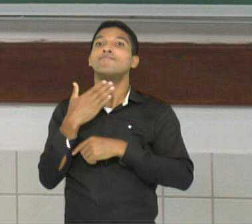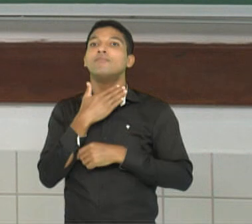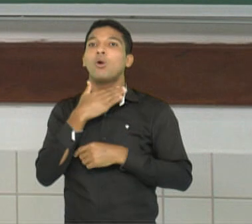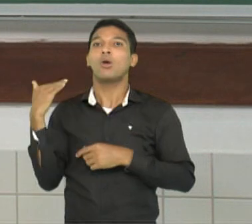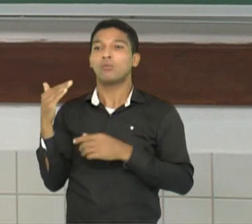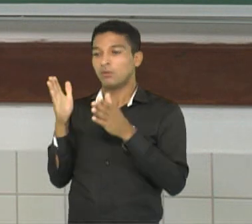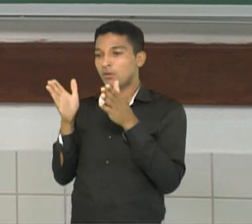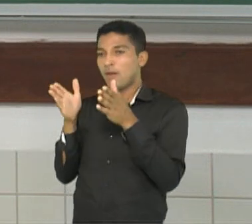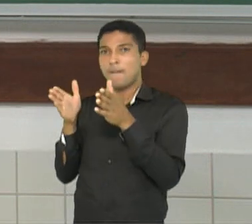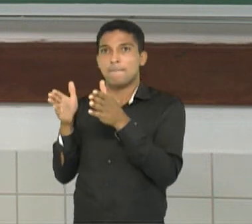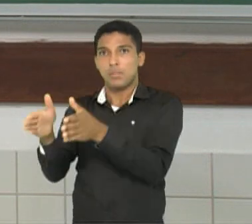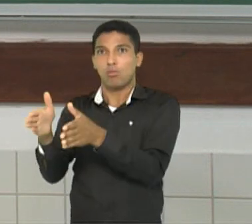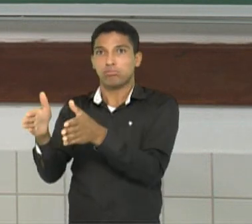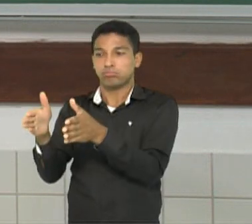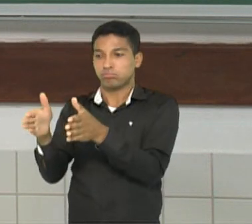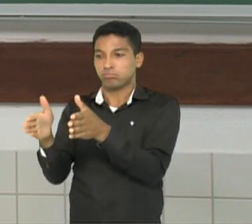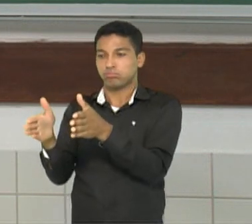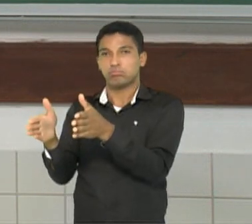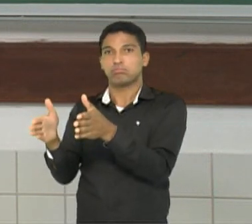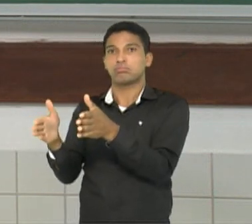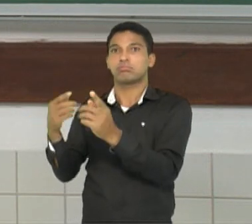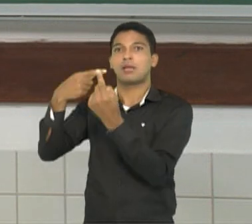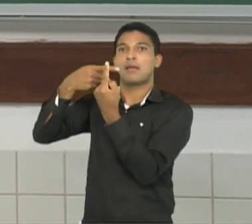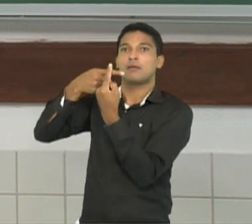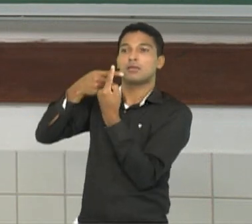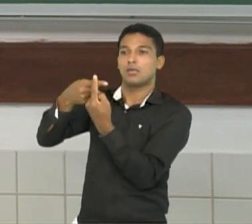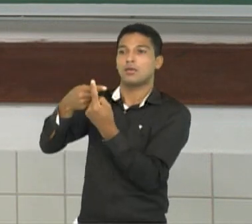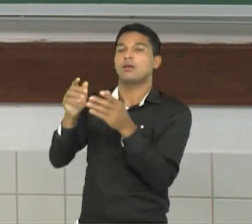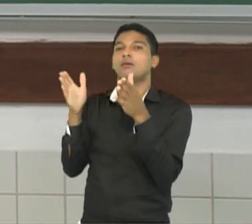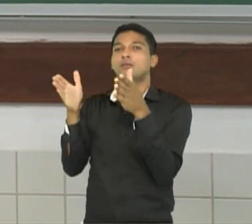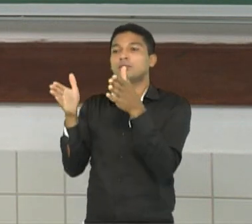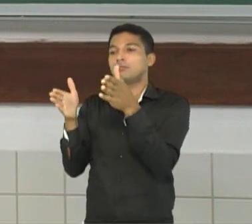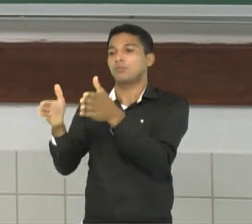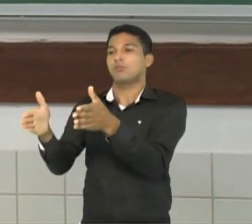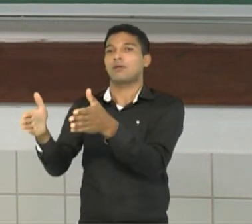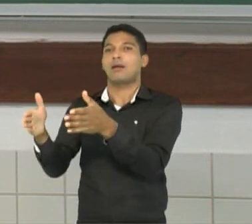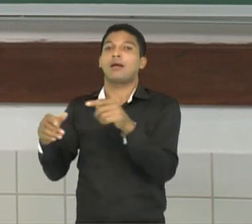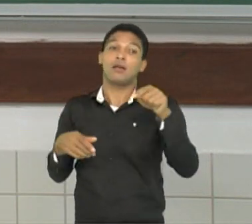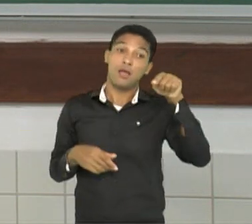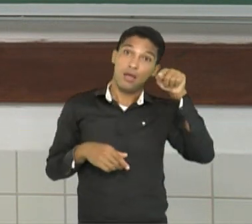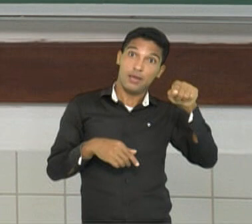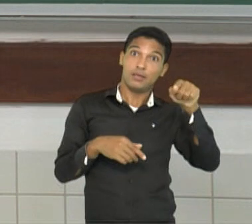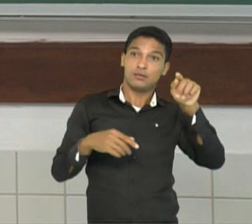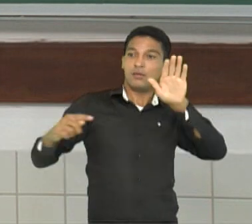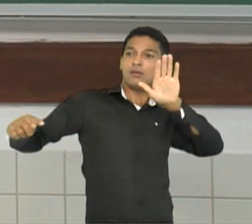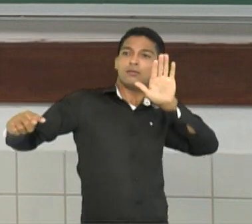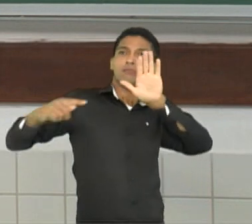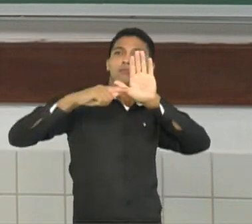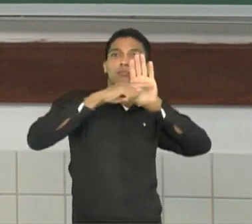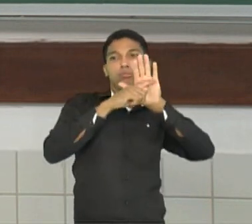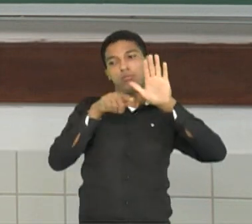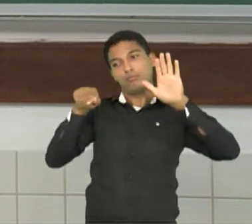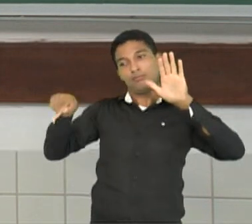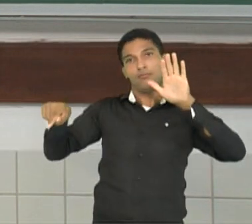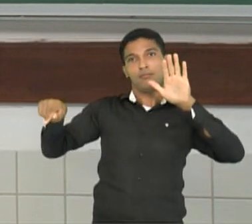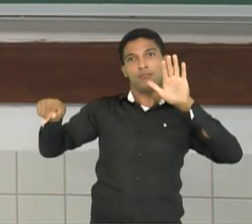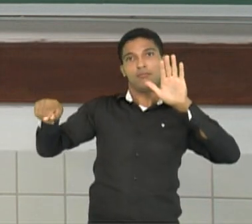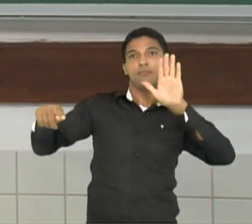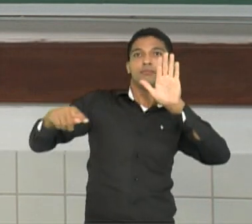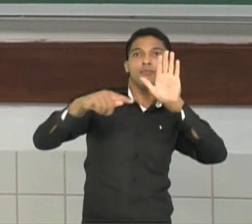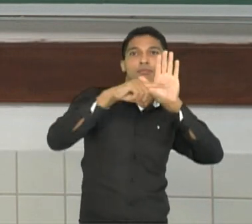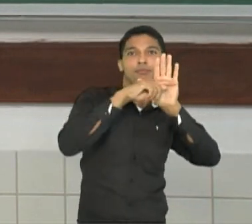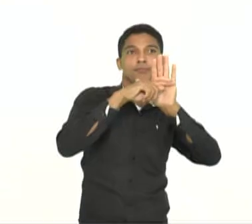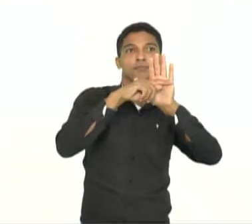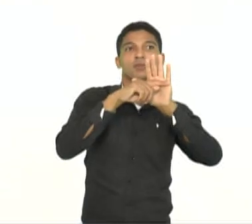seja, quantas mortes por grupo de 1000 pessoas naquele período. Normalmente estuda-se um ano. Aí eu vou ter